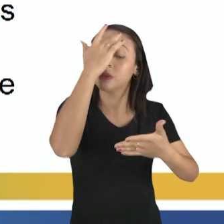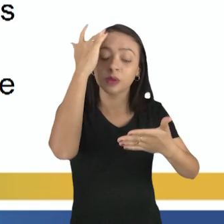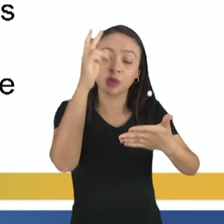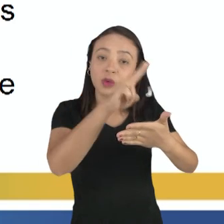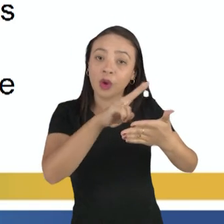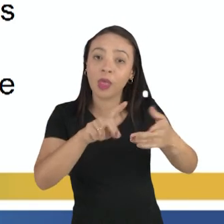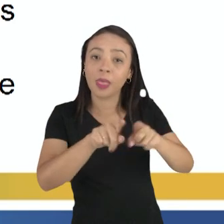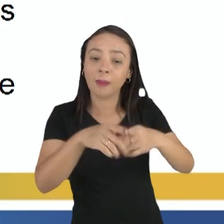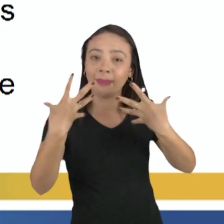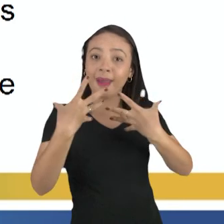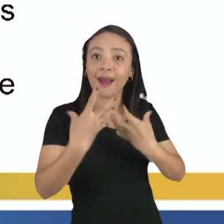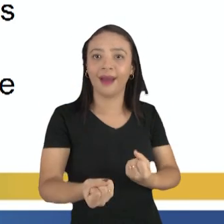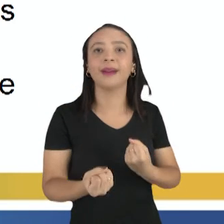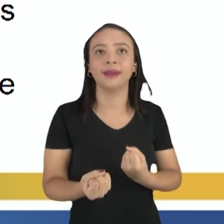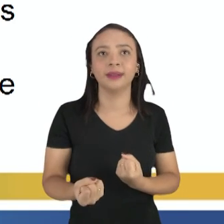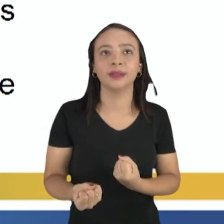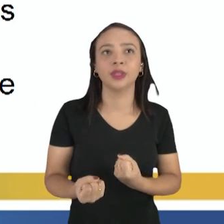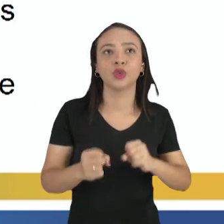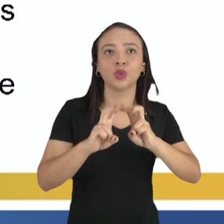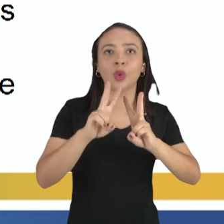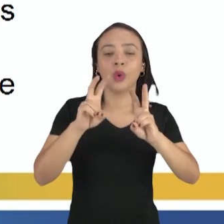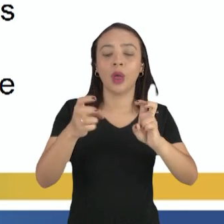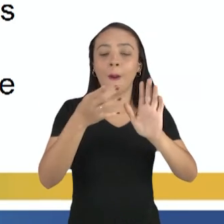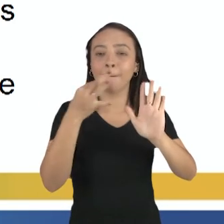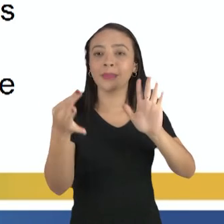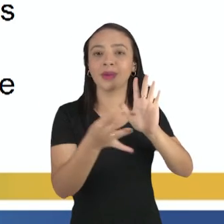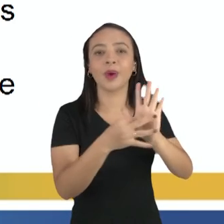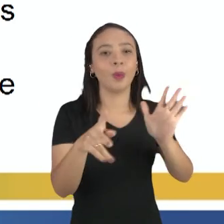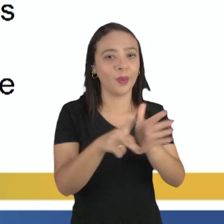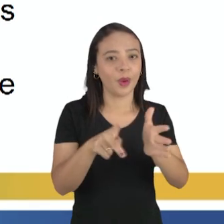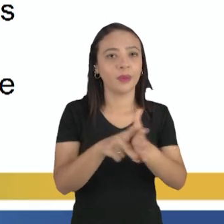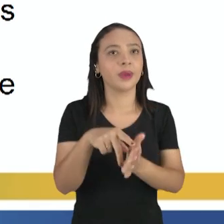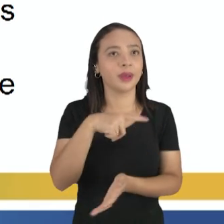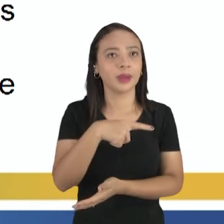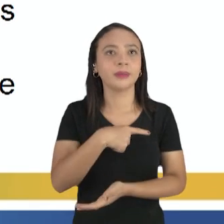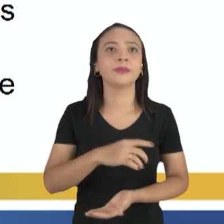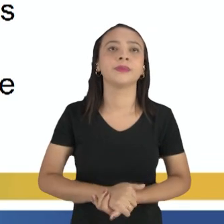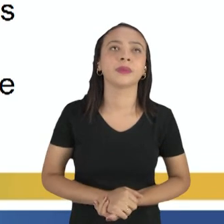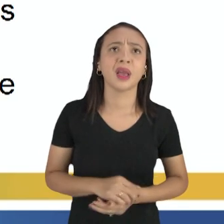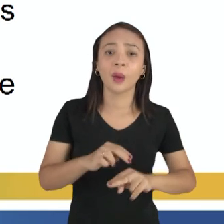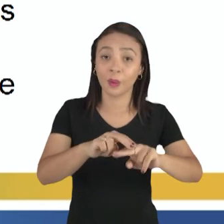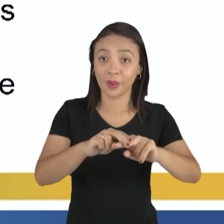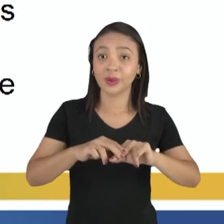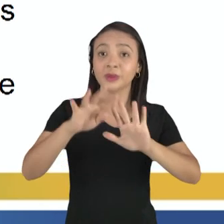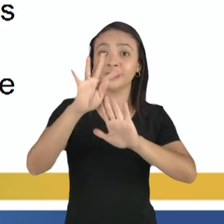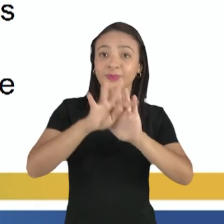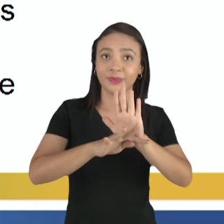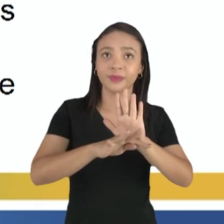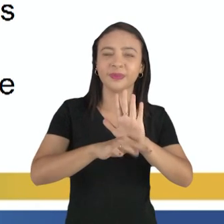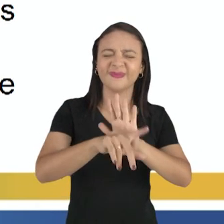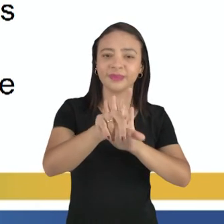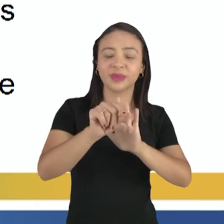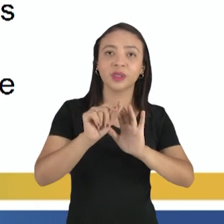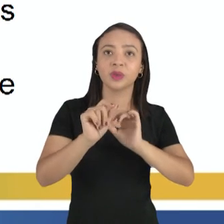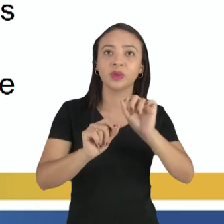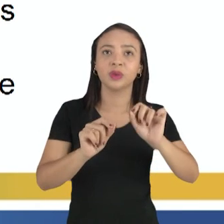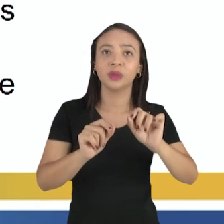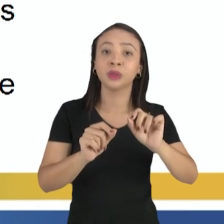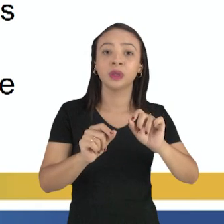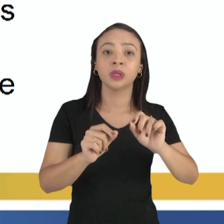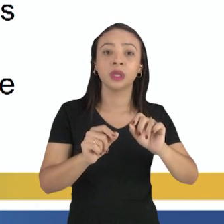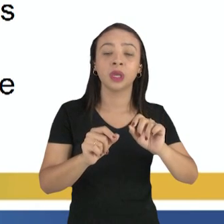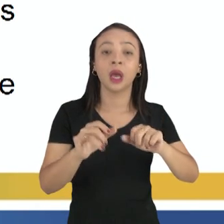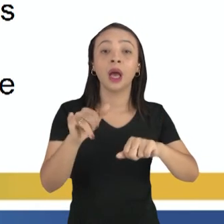e convencê-los com relação ao ponto de vista defendido. Diante disso, neste texto, a escolha das formas verbais